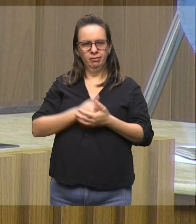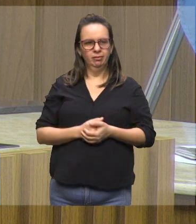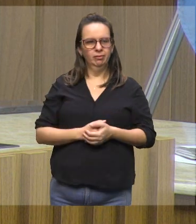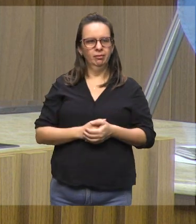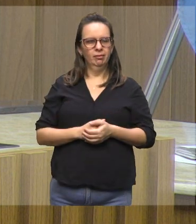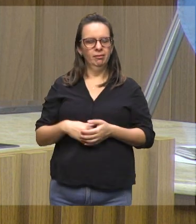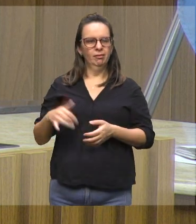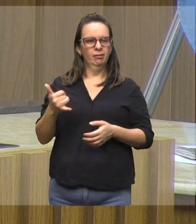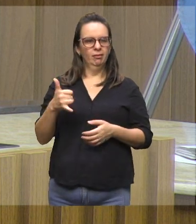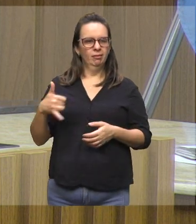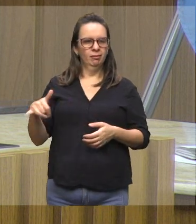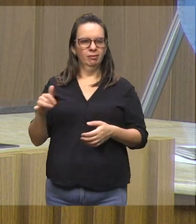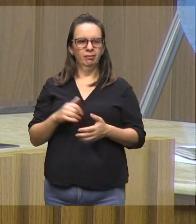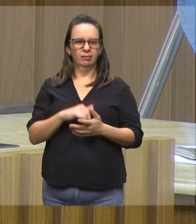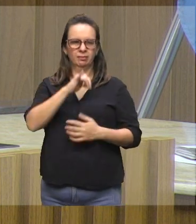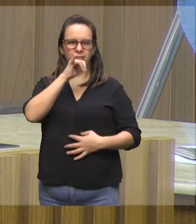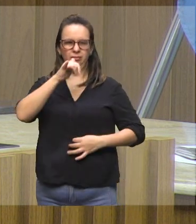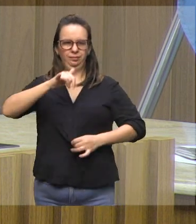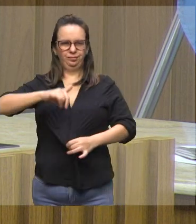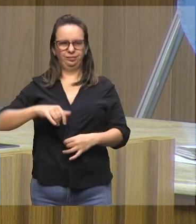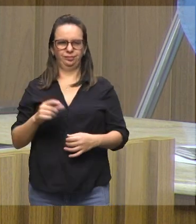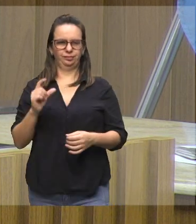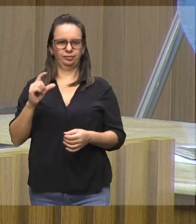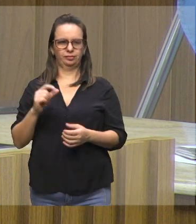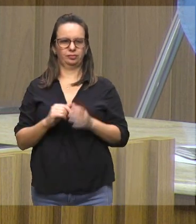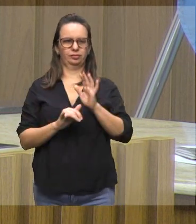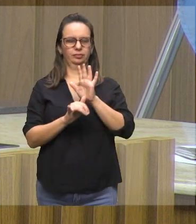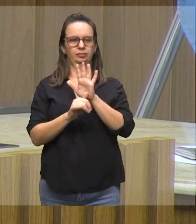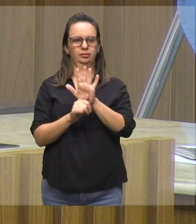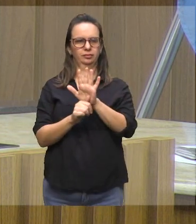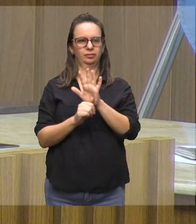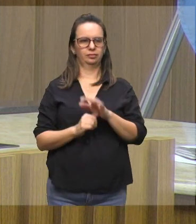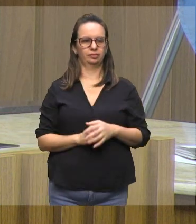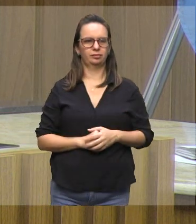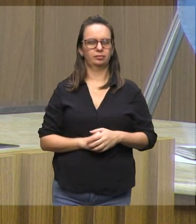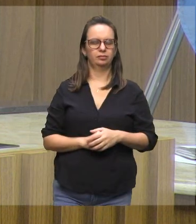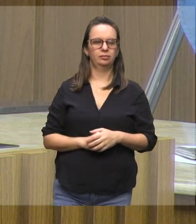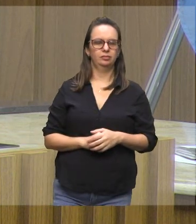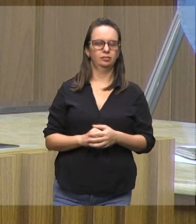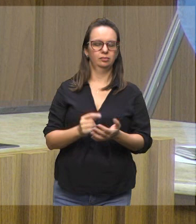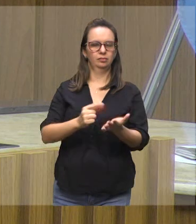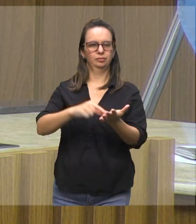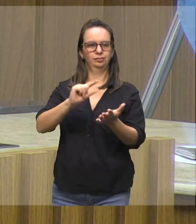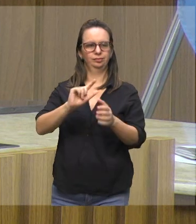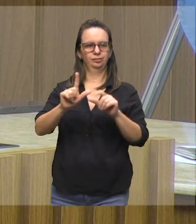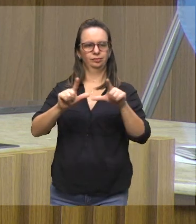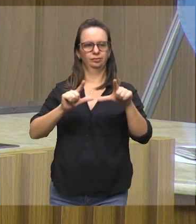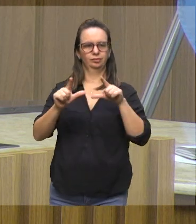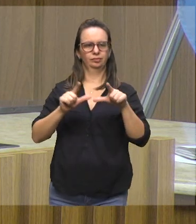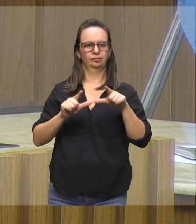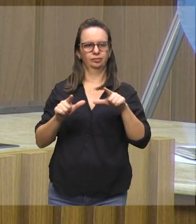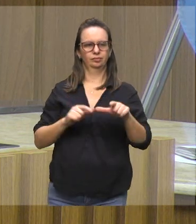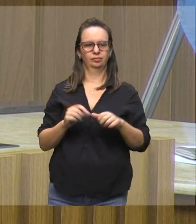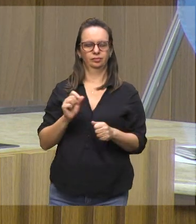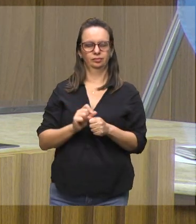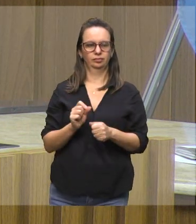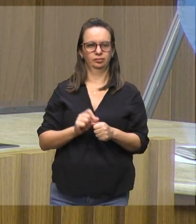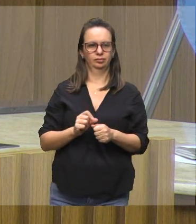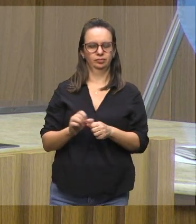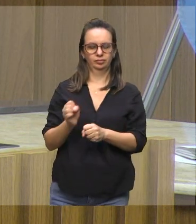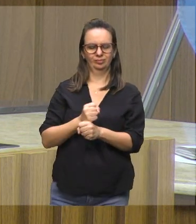falando um pouco e apresentando para a população parte do trabalho que desenvolvemos há anos na cidade de